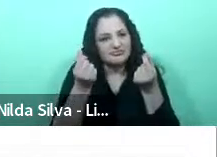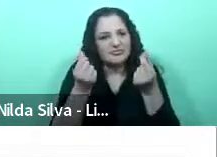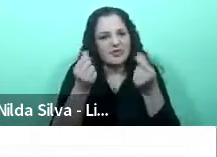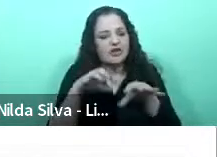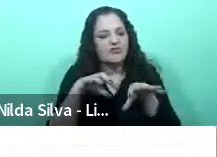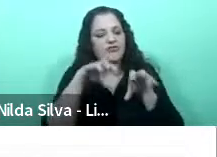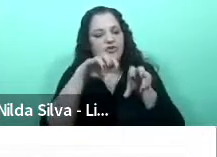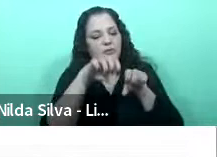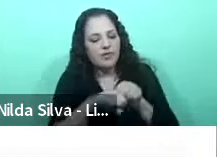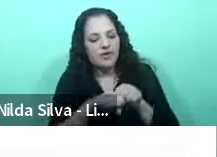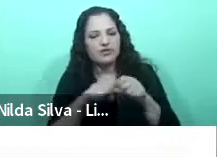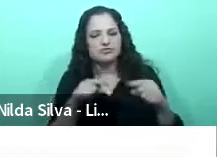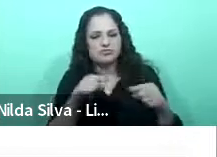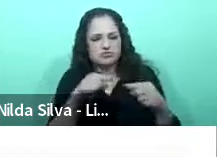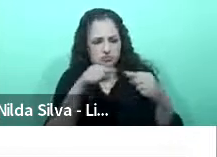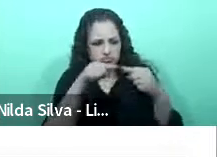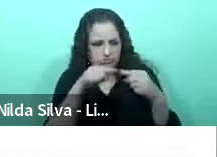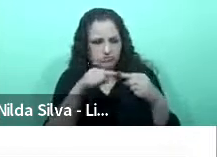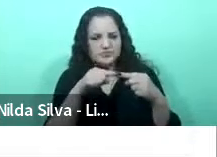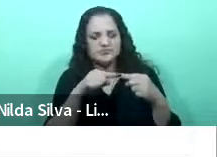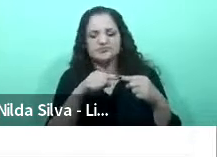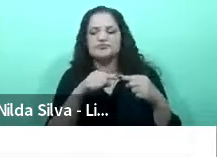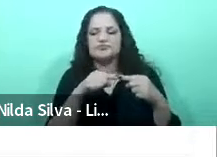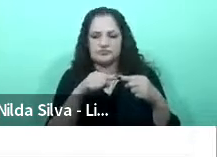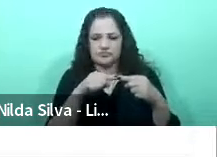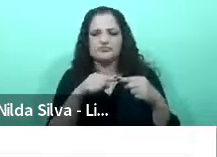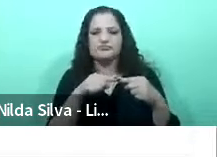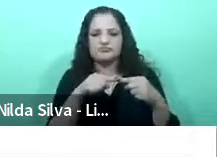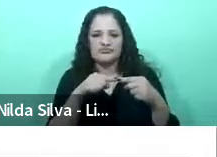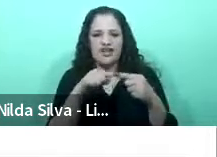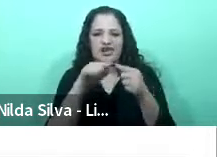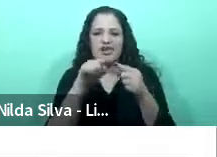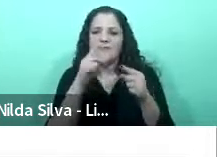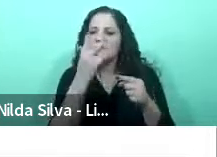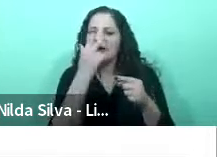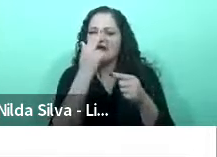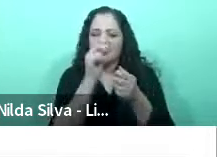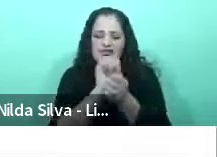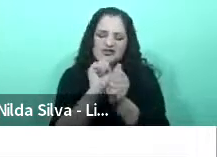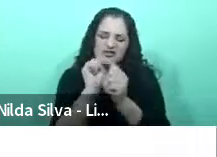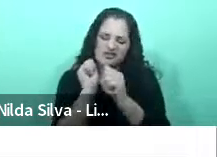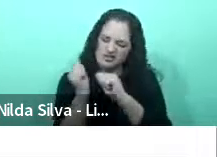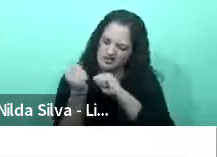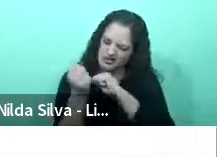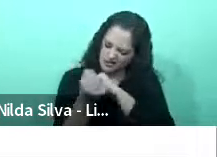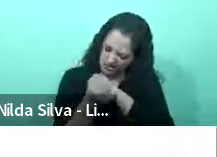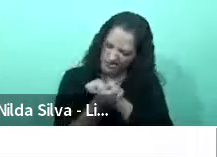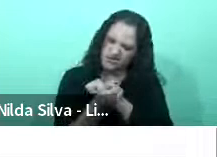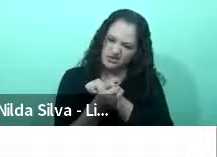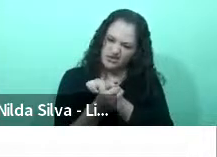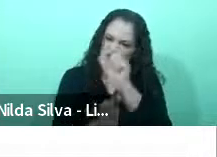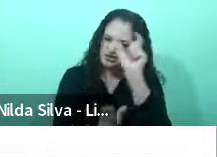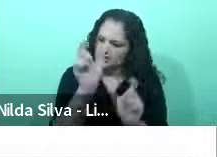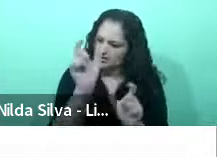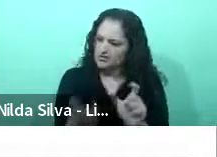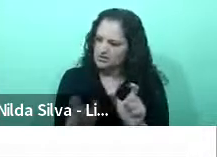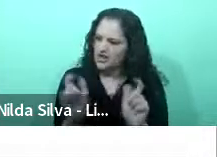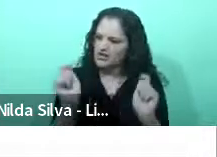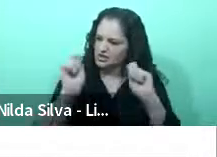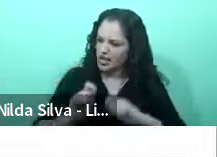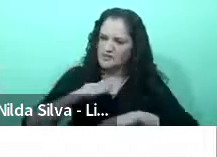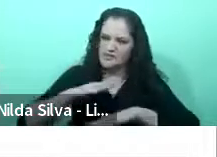nesse sentido, um formar muito próximo ao formatar, né, pessoas capazes de fazer ou realizar